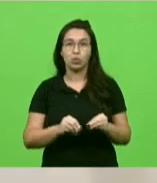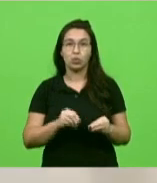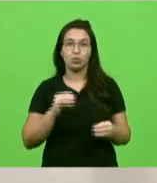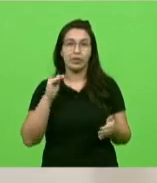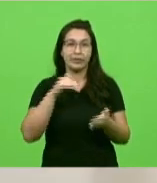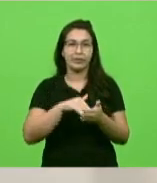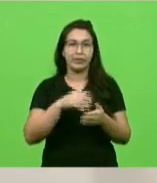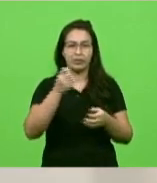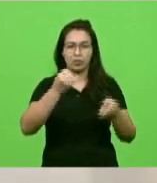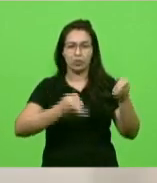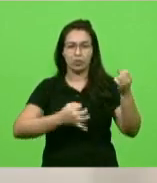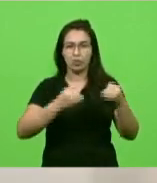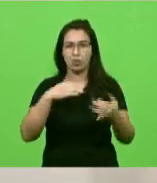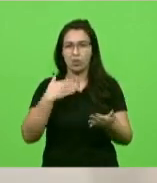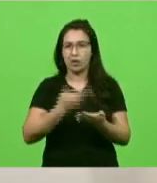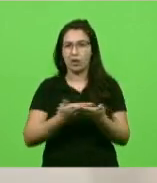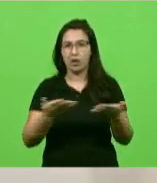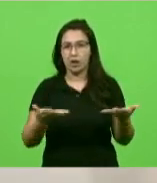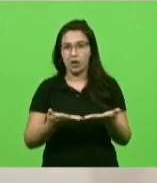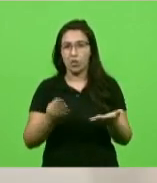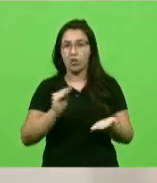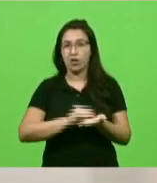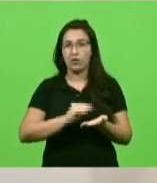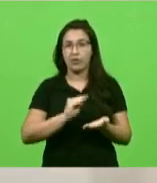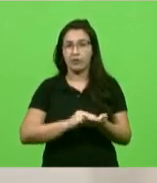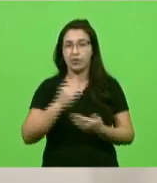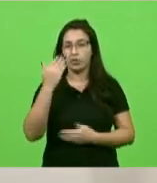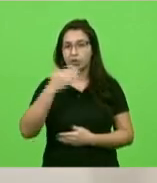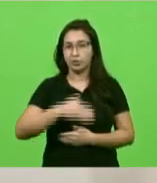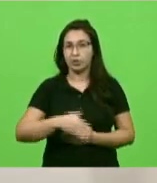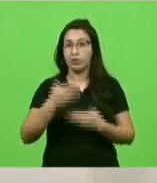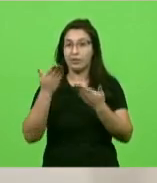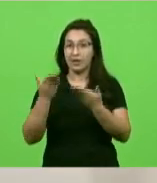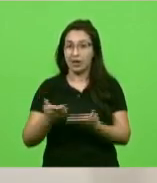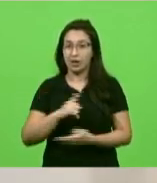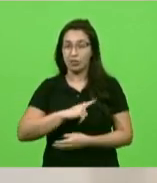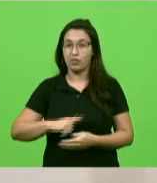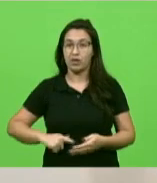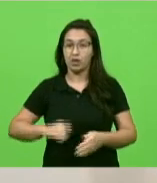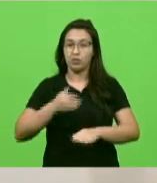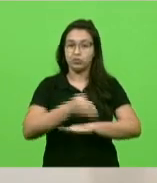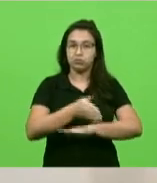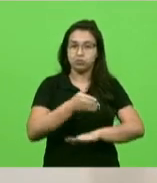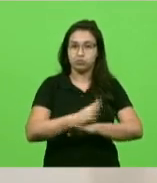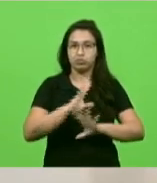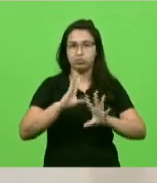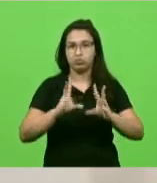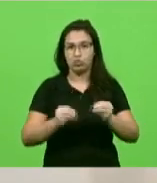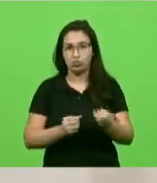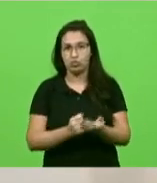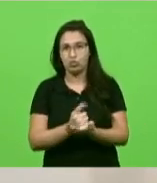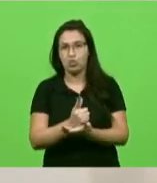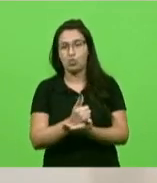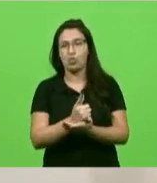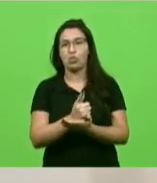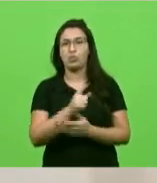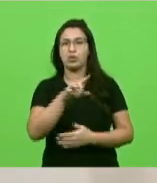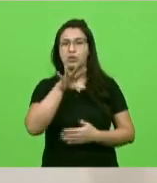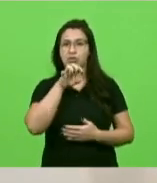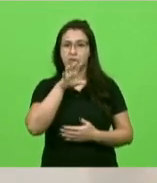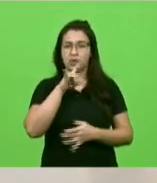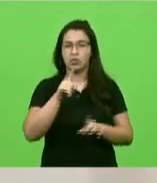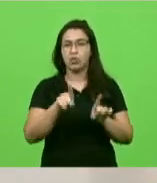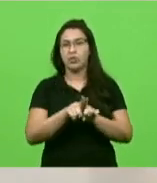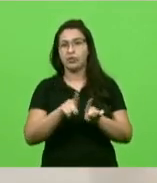aqui, noto a falta de provas da participação do governador em todo o processo de compra dos respiradores,